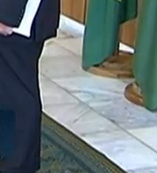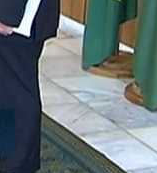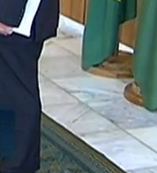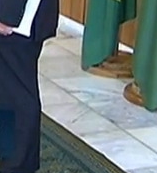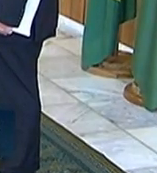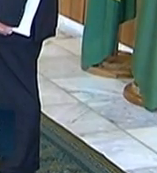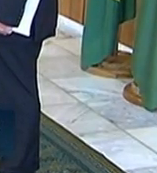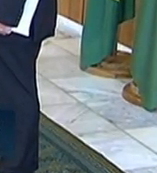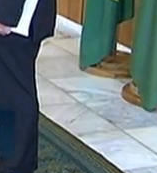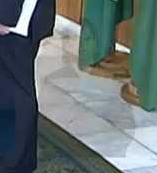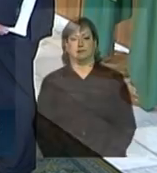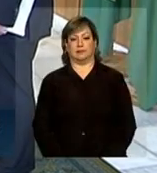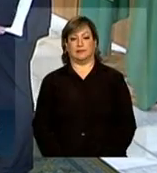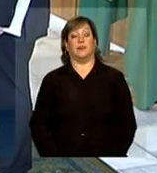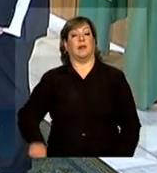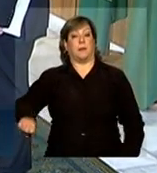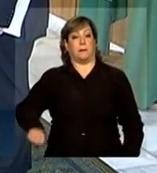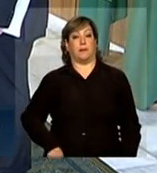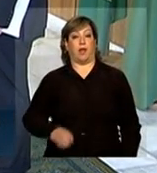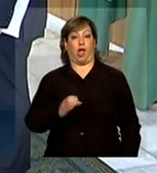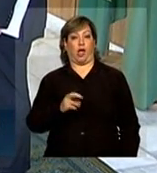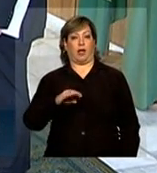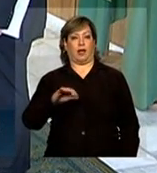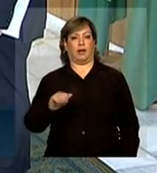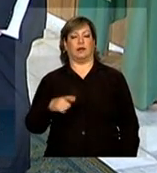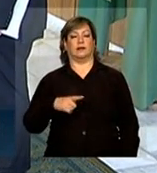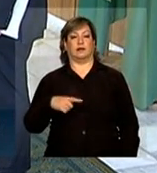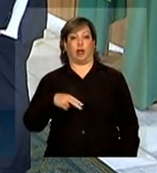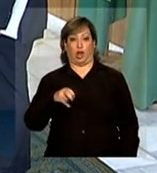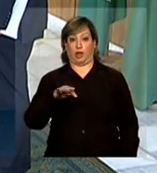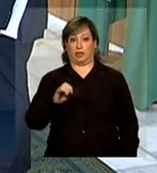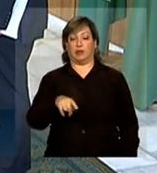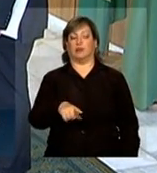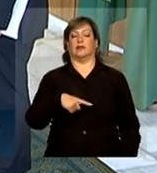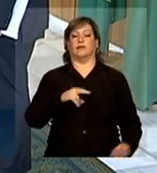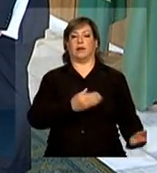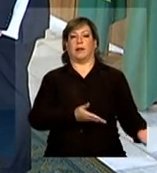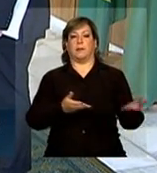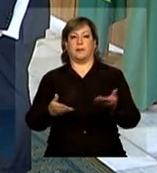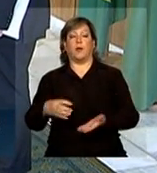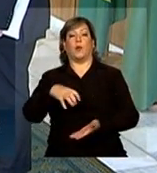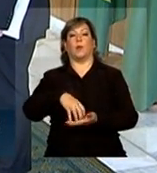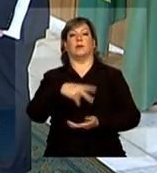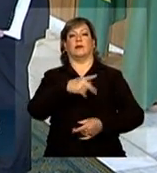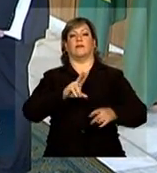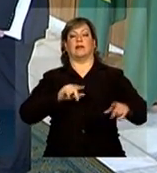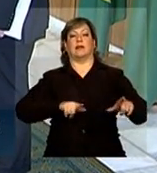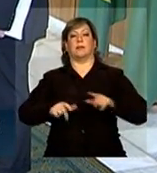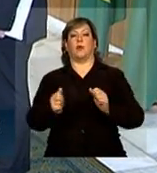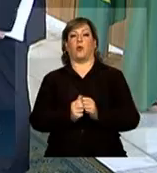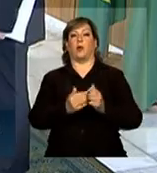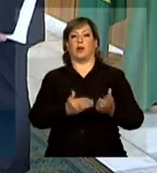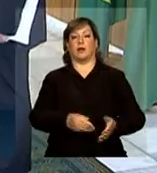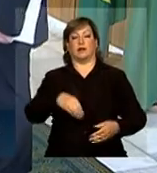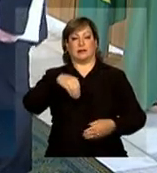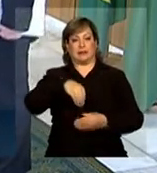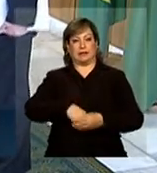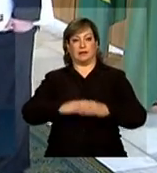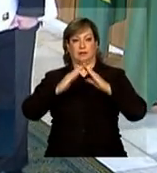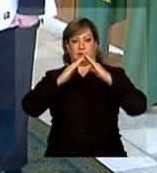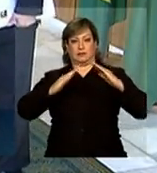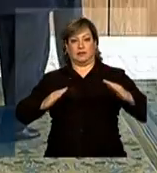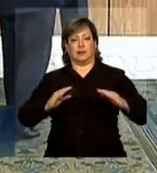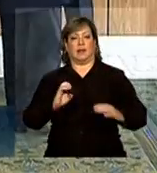O embaixador da Coreia, neste momento, apresenta a sua equipe, a equipe que vai atuar com ele na Embaixada da Coreia